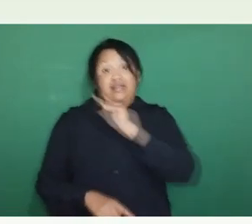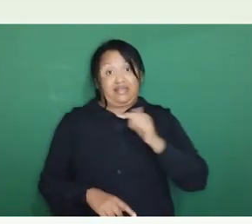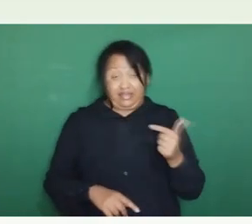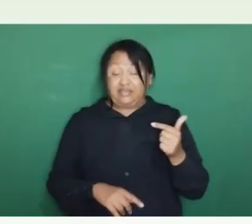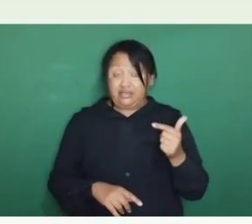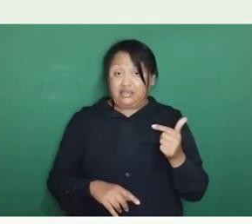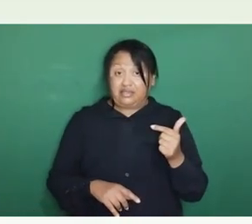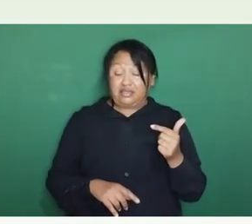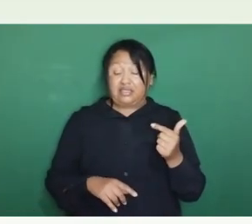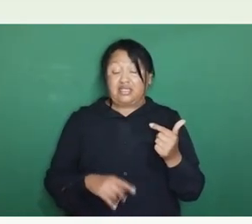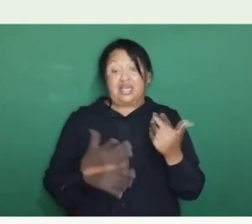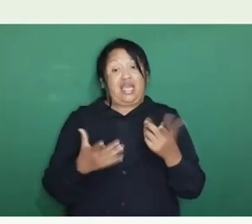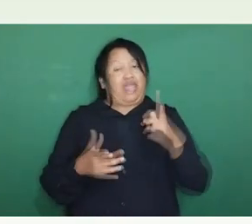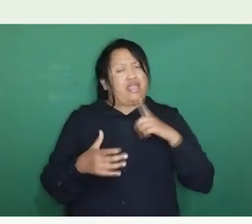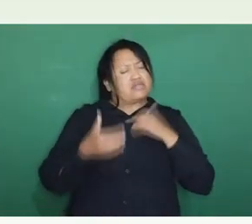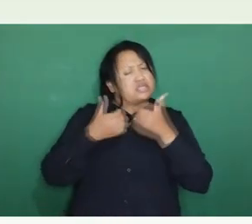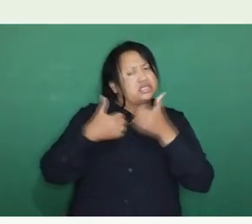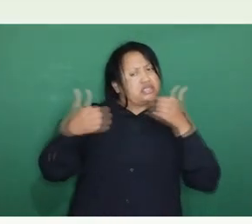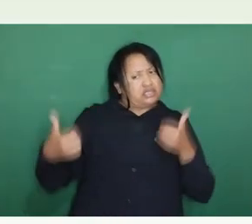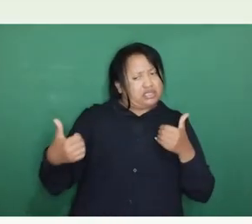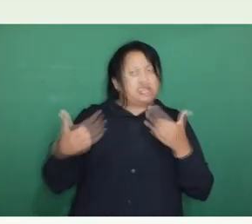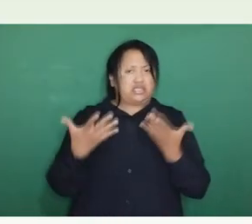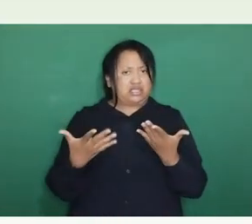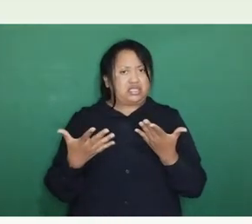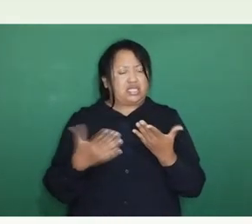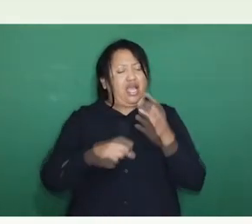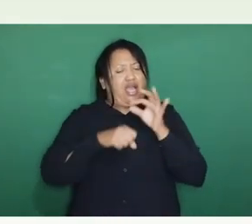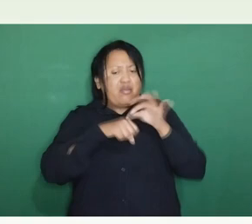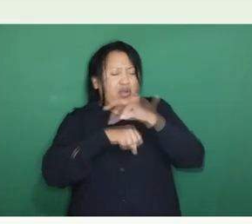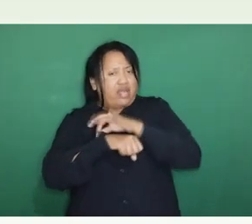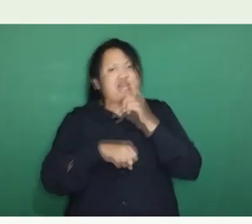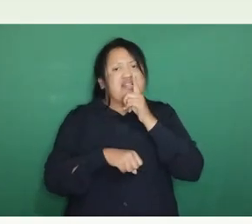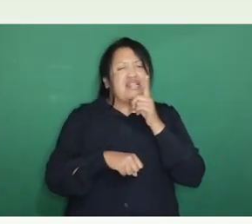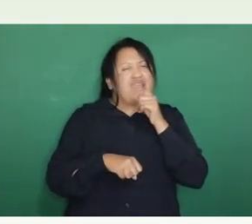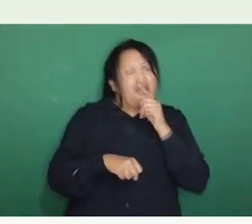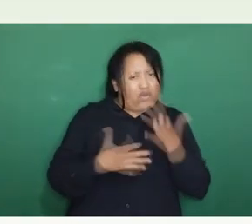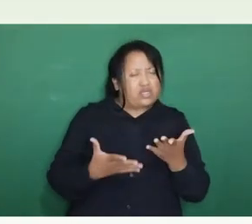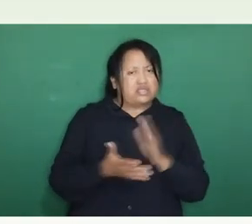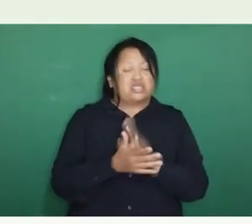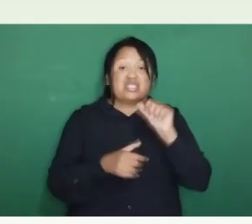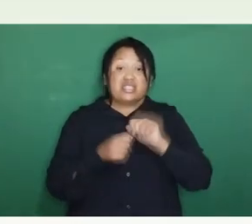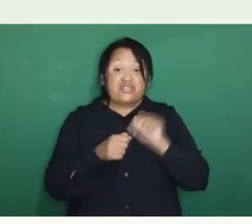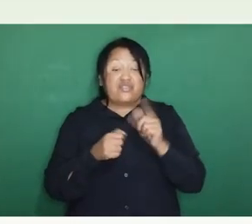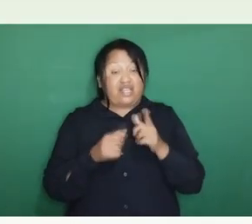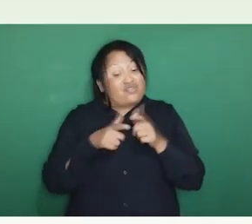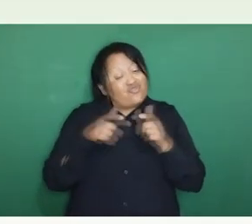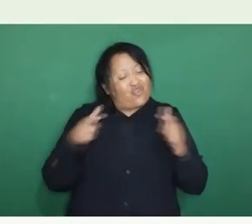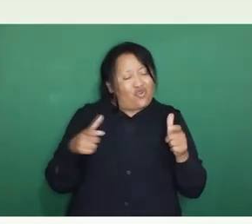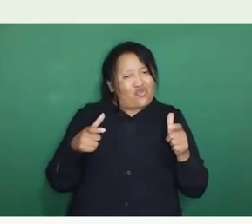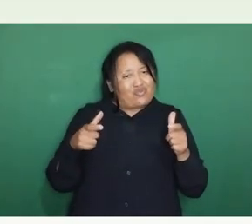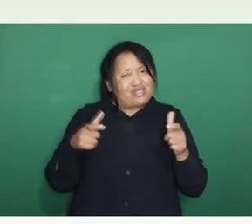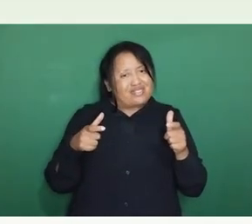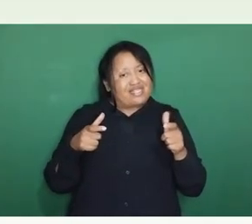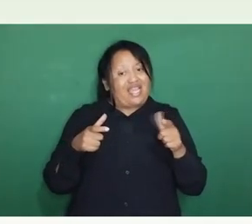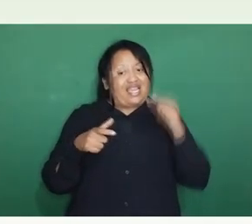possui uma certa distância digamos entre as moléculas de água que faz com que o volume dela